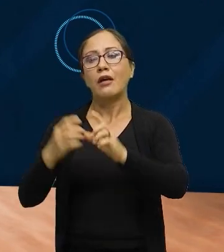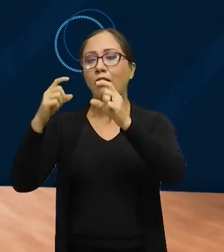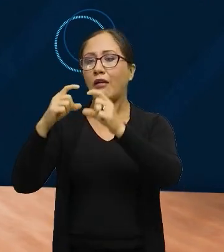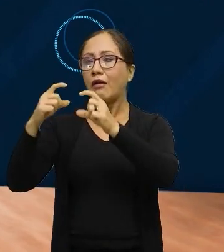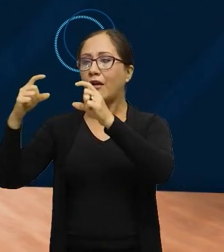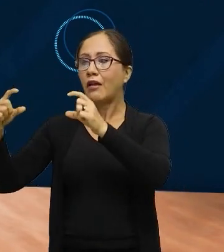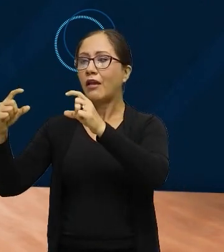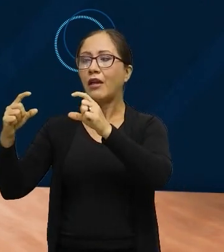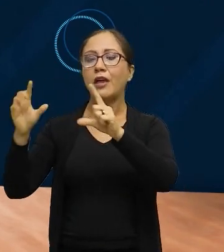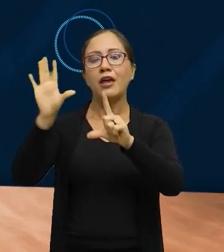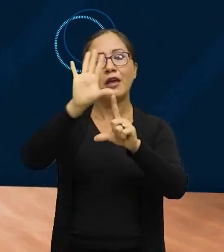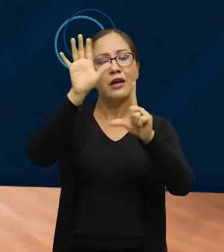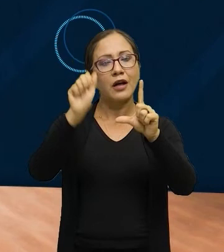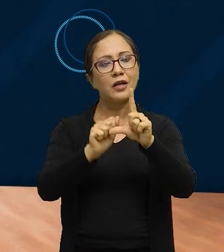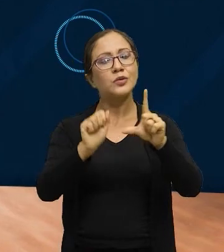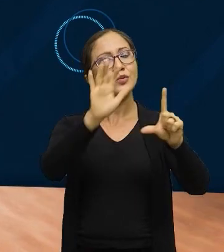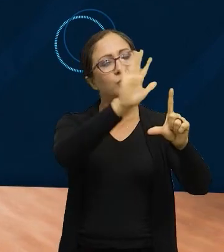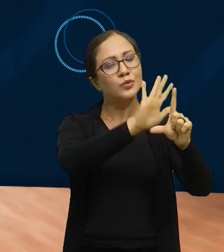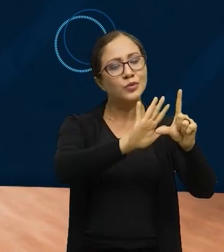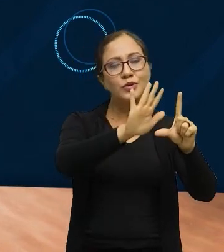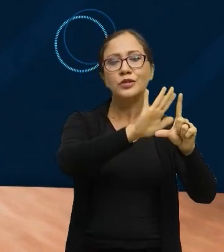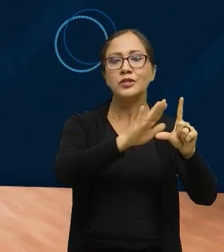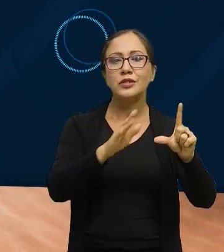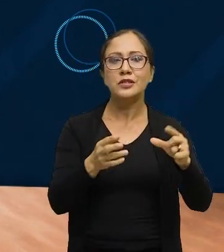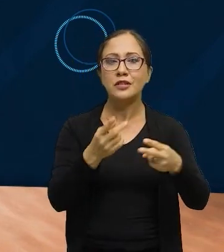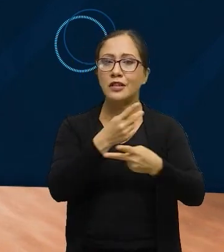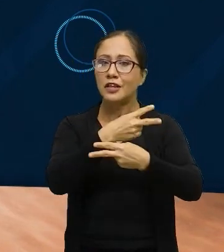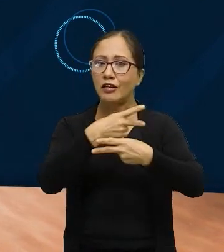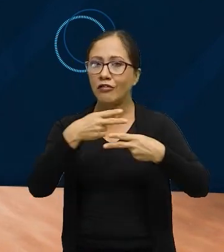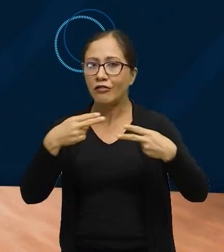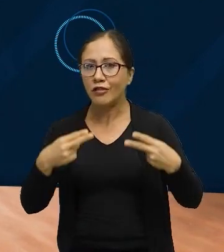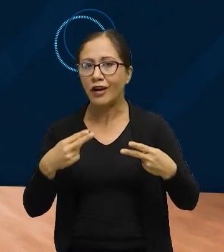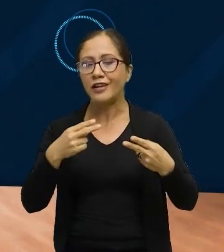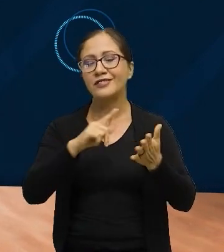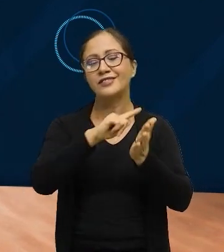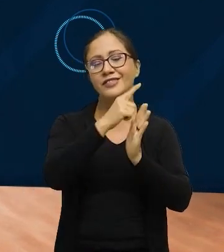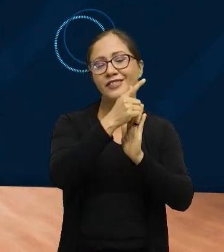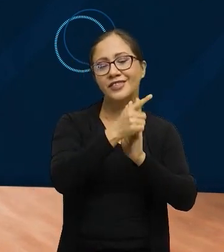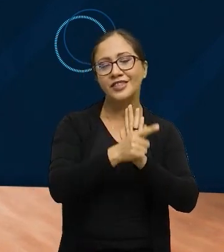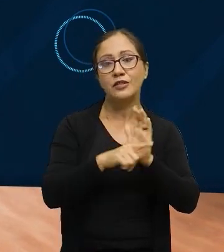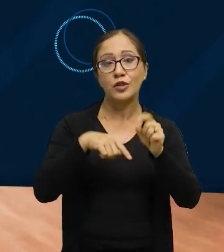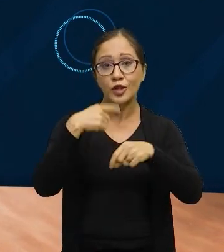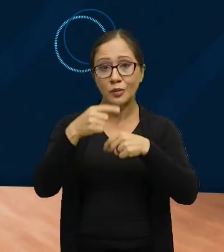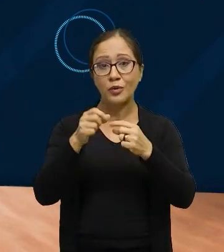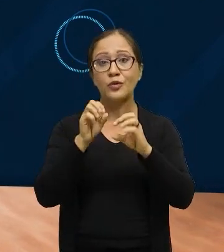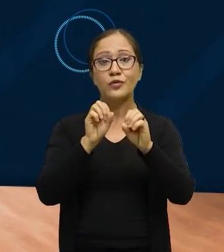tirinhas, charges, que a gente vai definir pouco a pouco